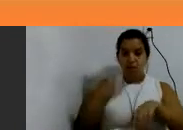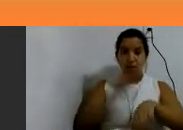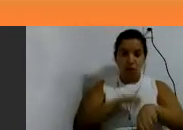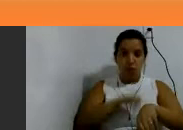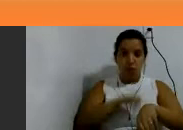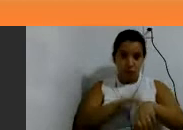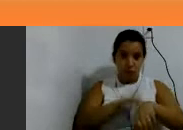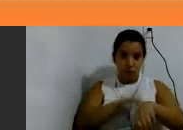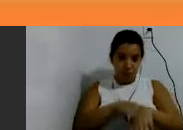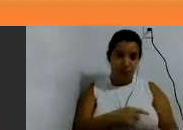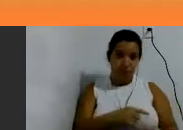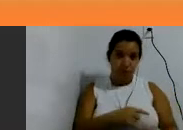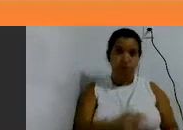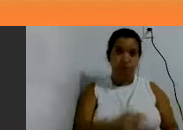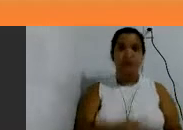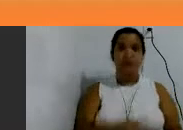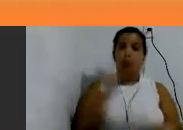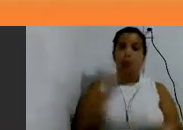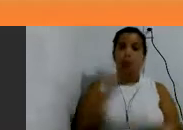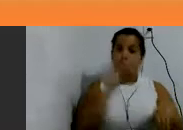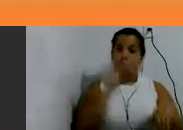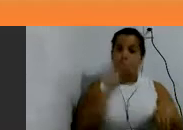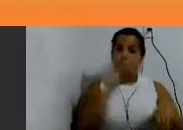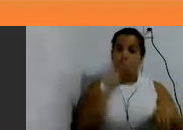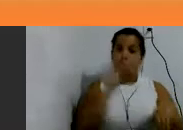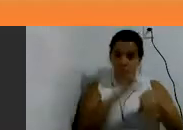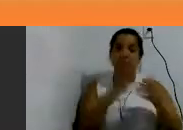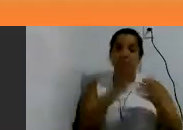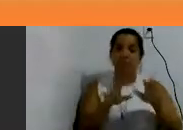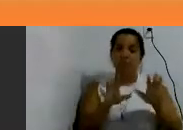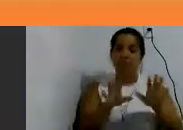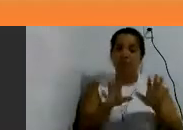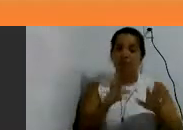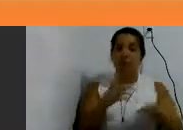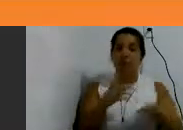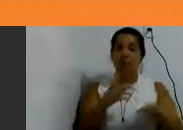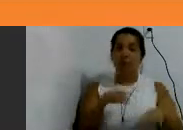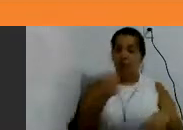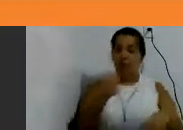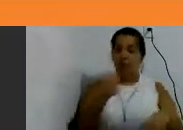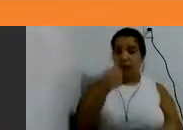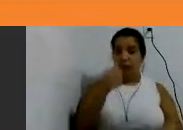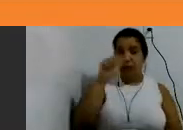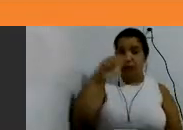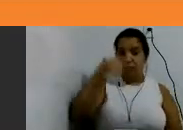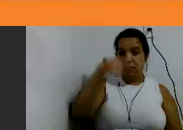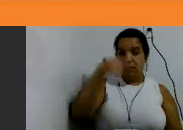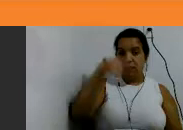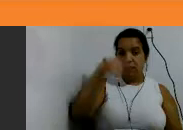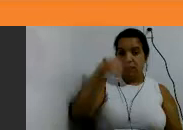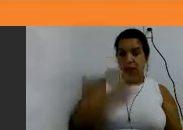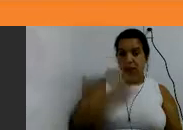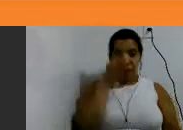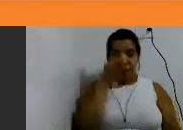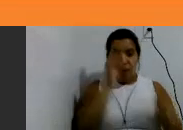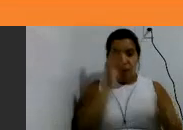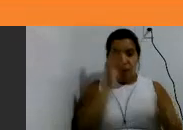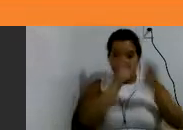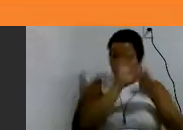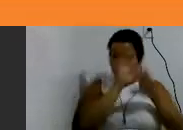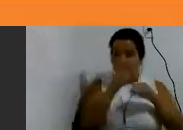desse hematófago. Vamos colocar lá uma salina nesse material e observar lá no microscópio